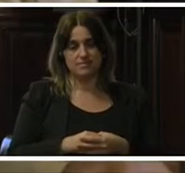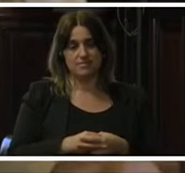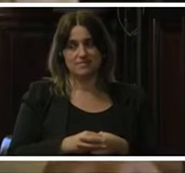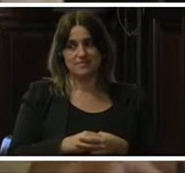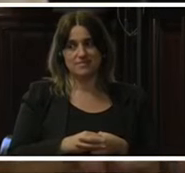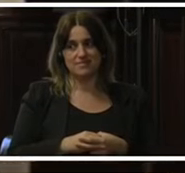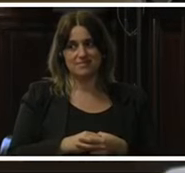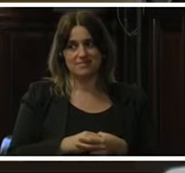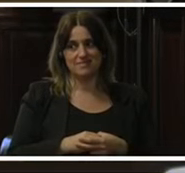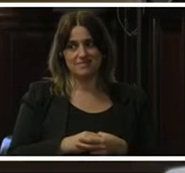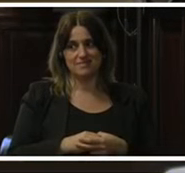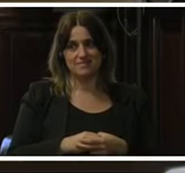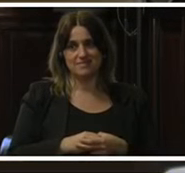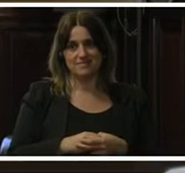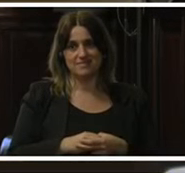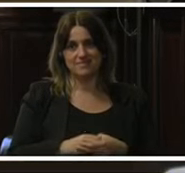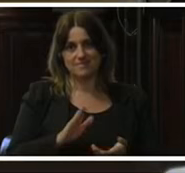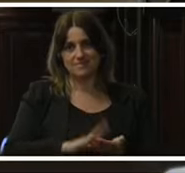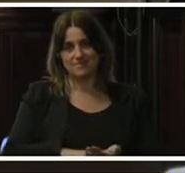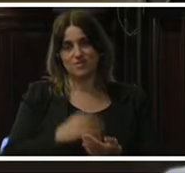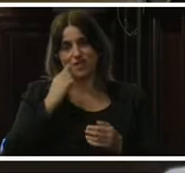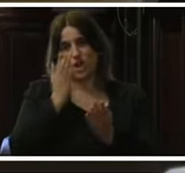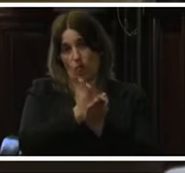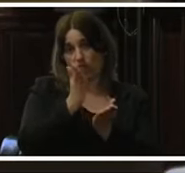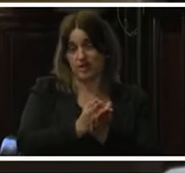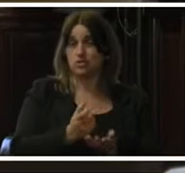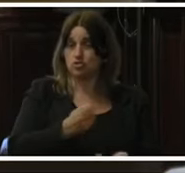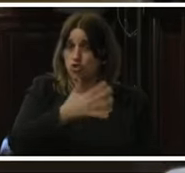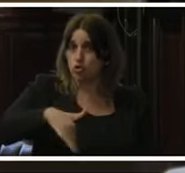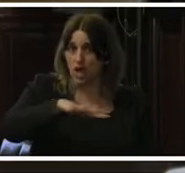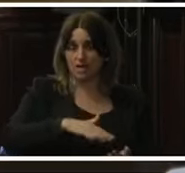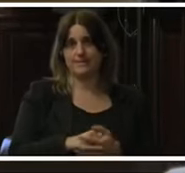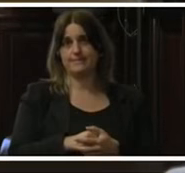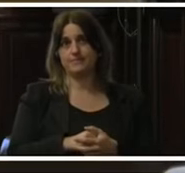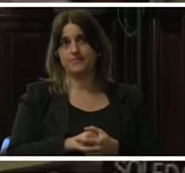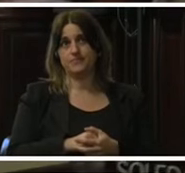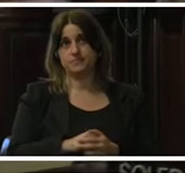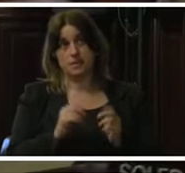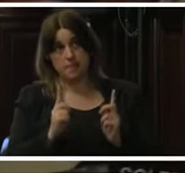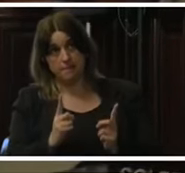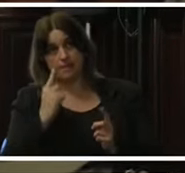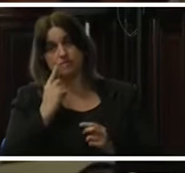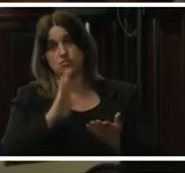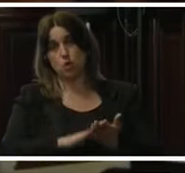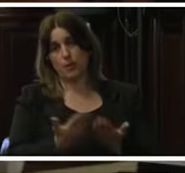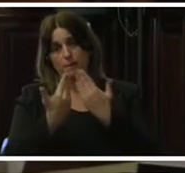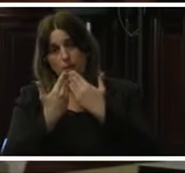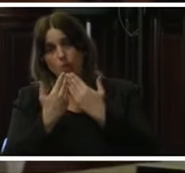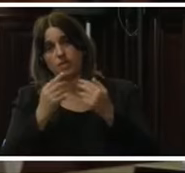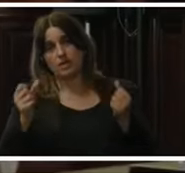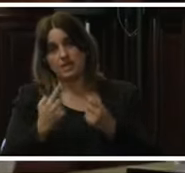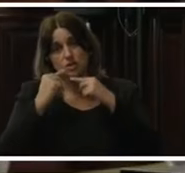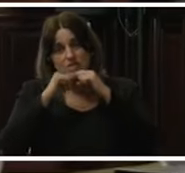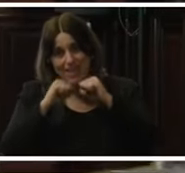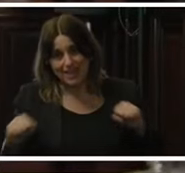em relação aos direitos sociais e também as perguntas da da secretaria